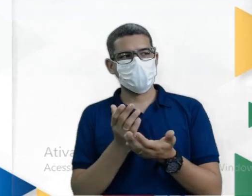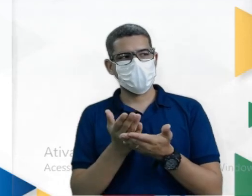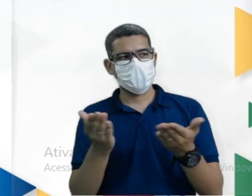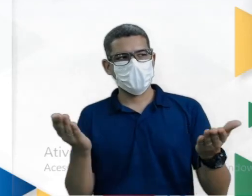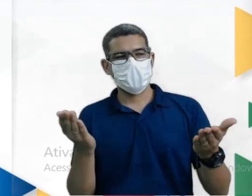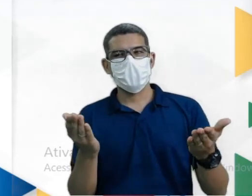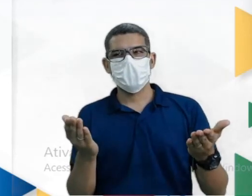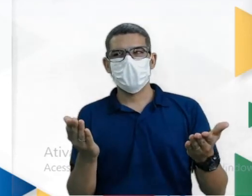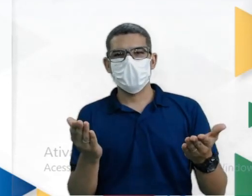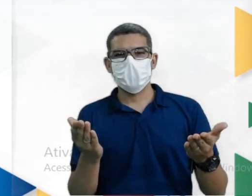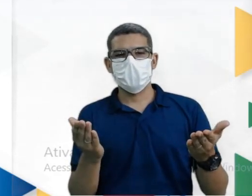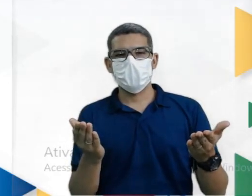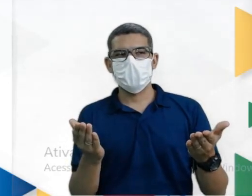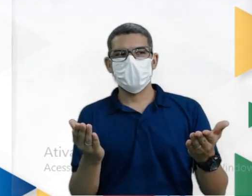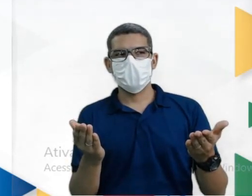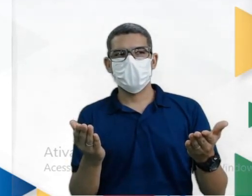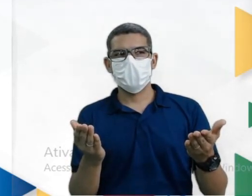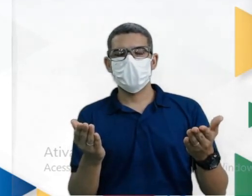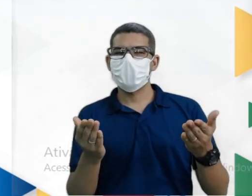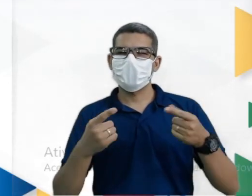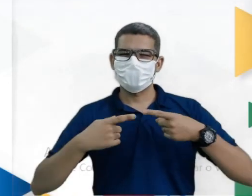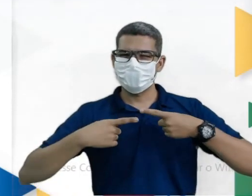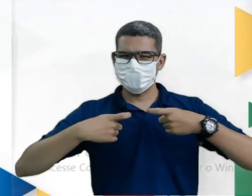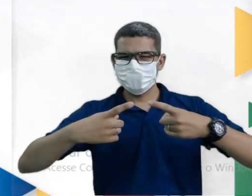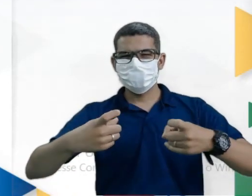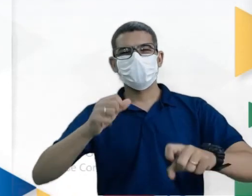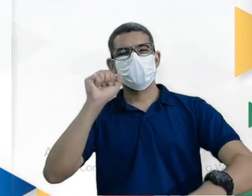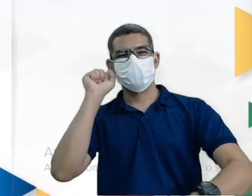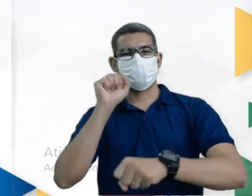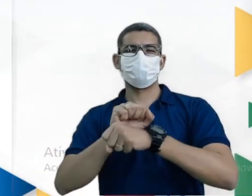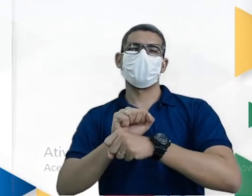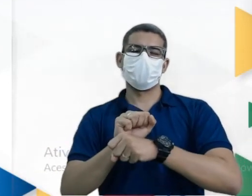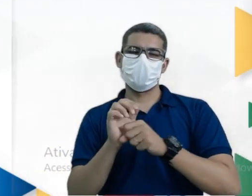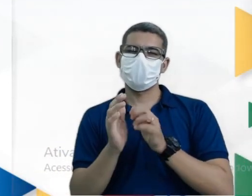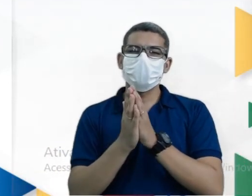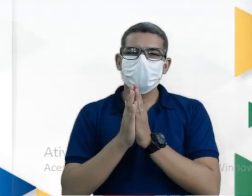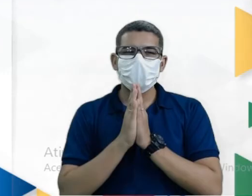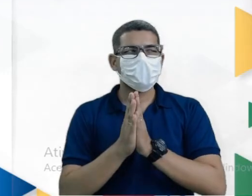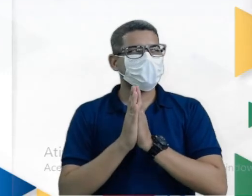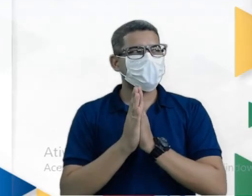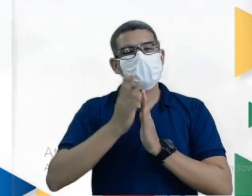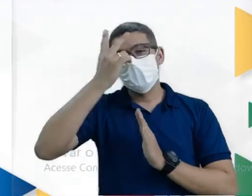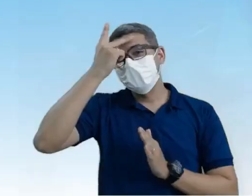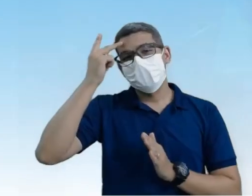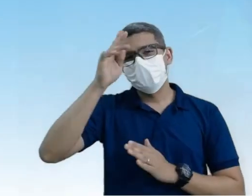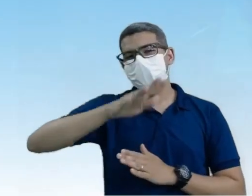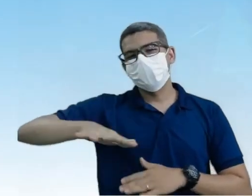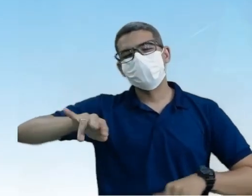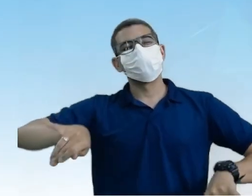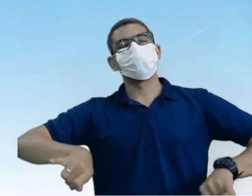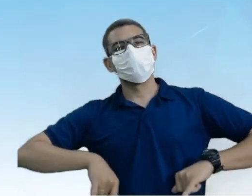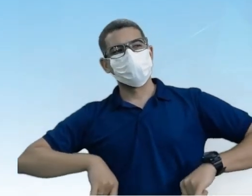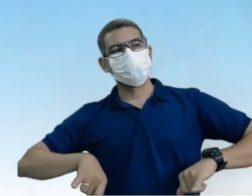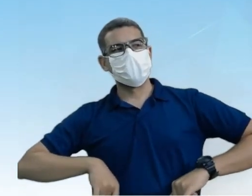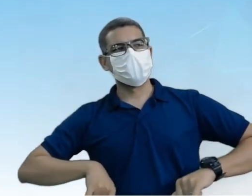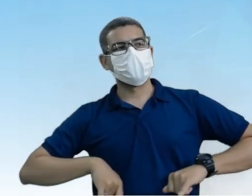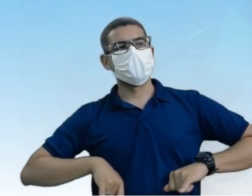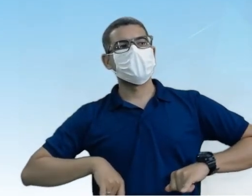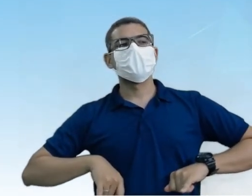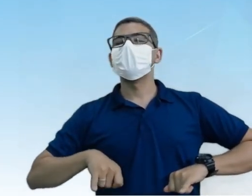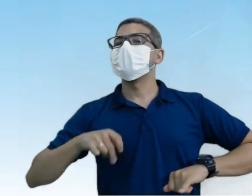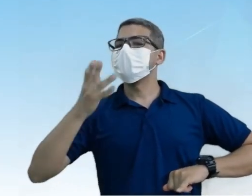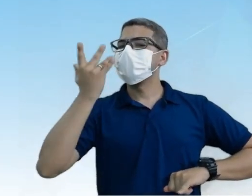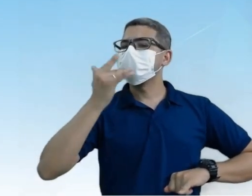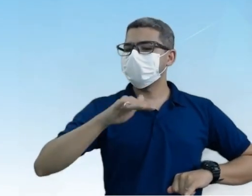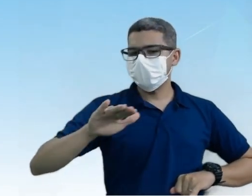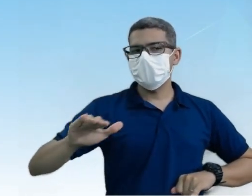casa, stop wars, para essas guerras pararem, porque as pessoas estão sofrendo e as crianças, elas